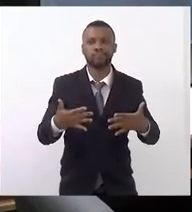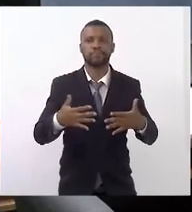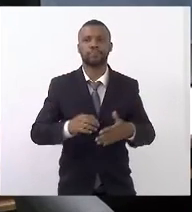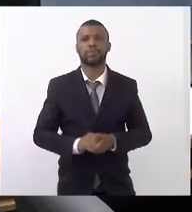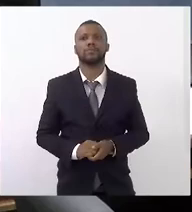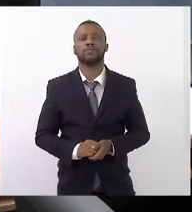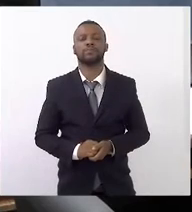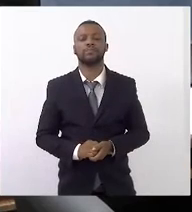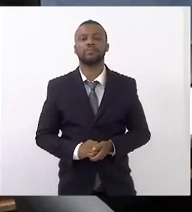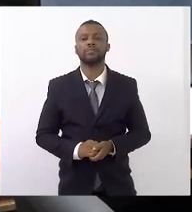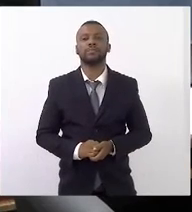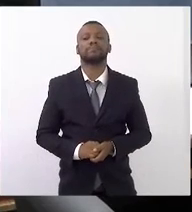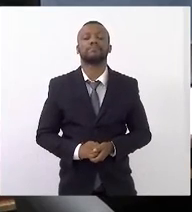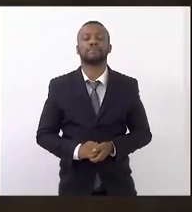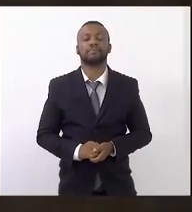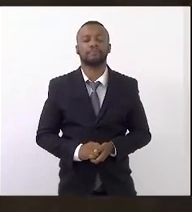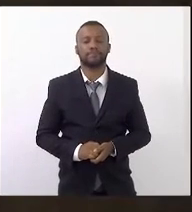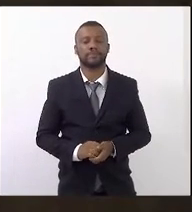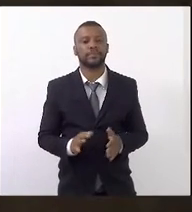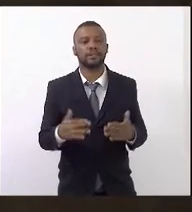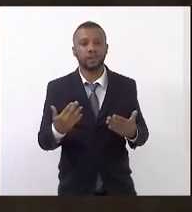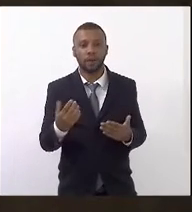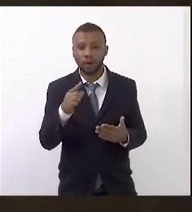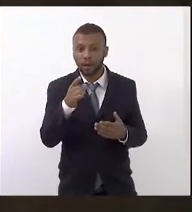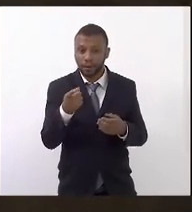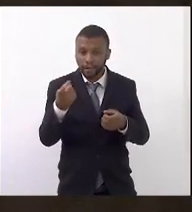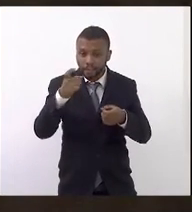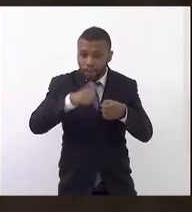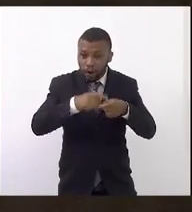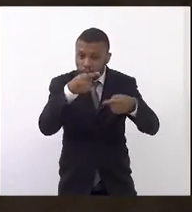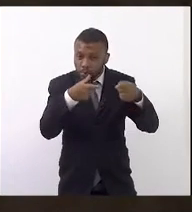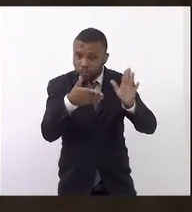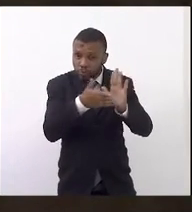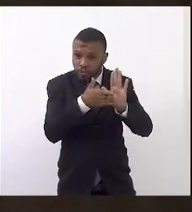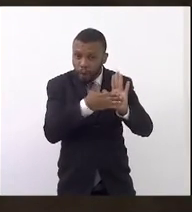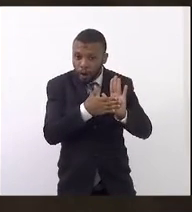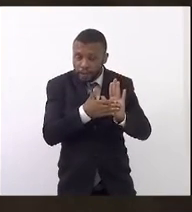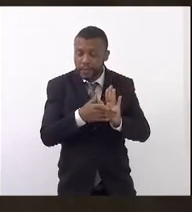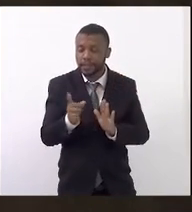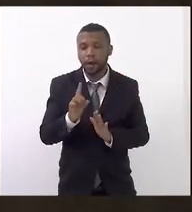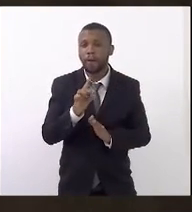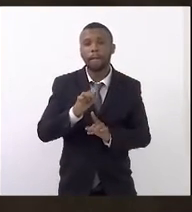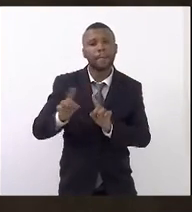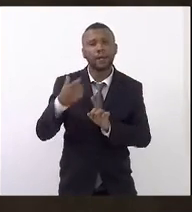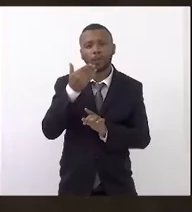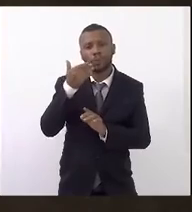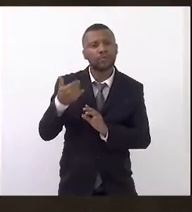Olha só, ele volta à pauta? Não. Mas eu emendei.